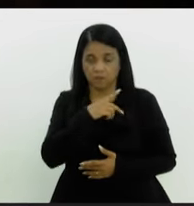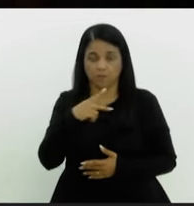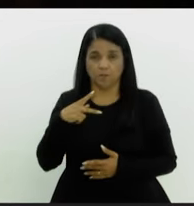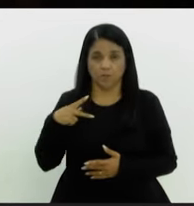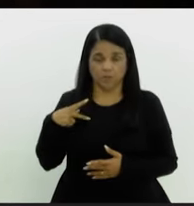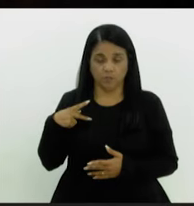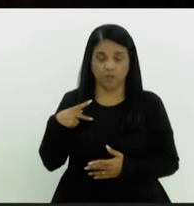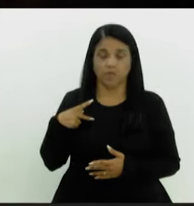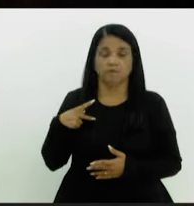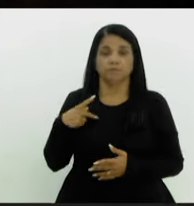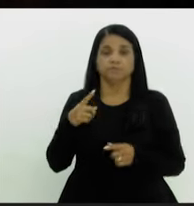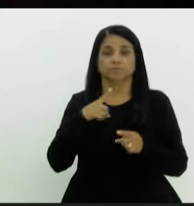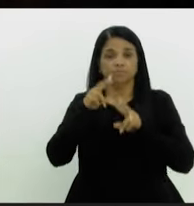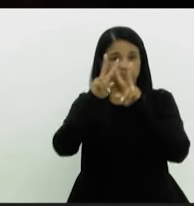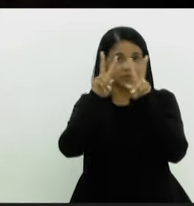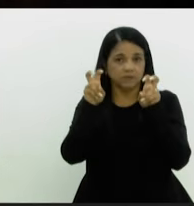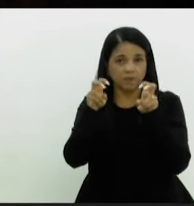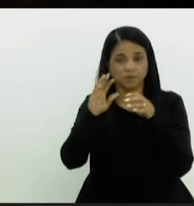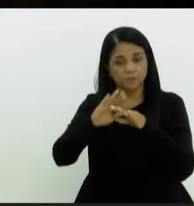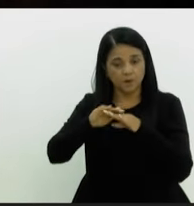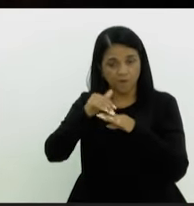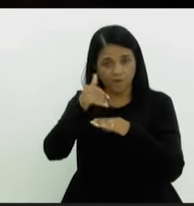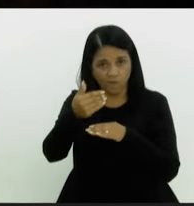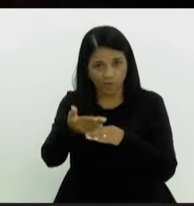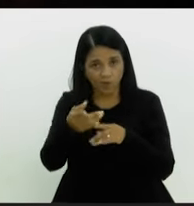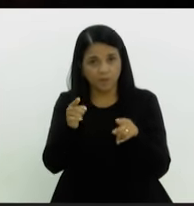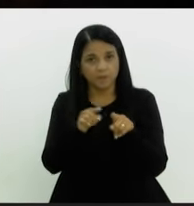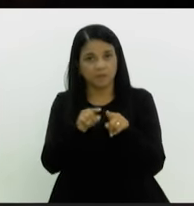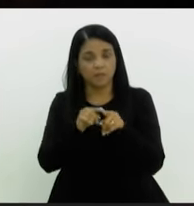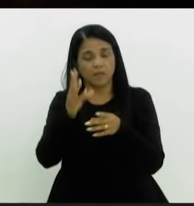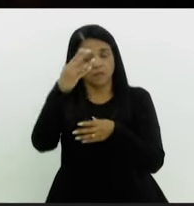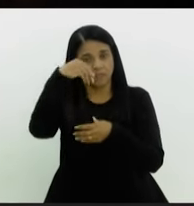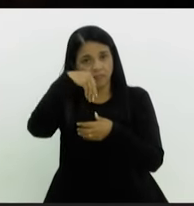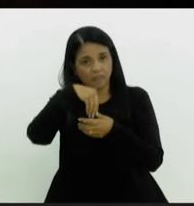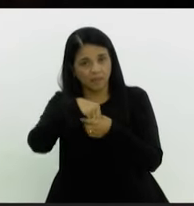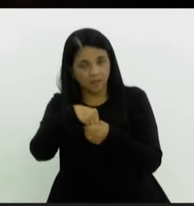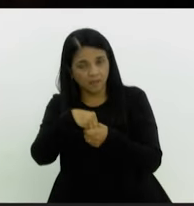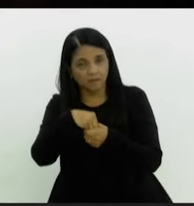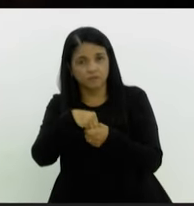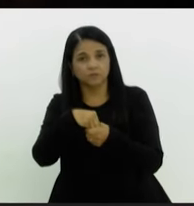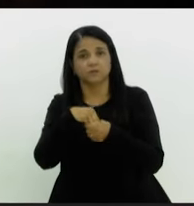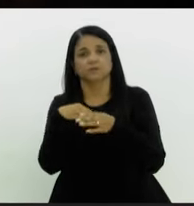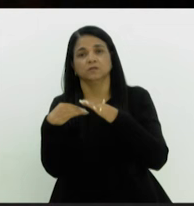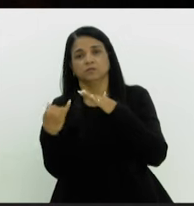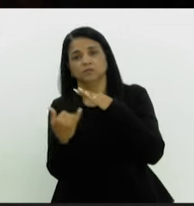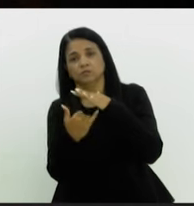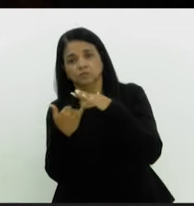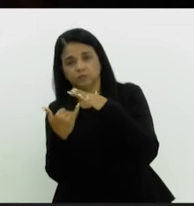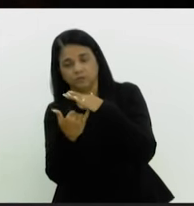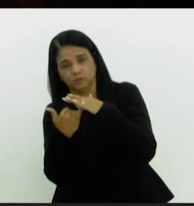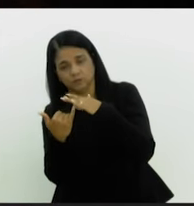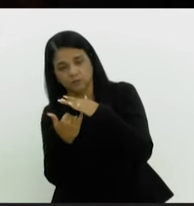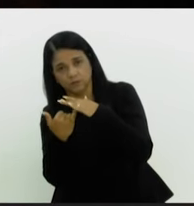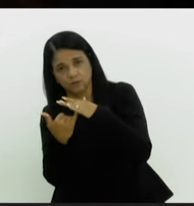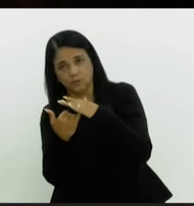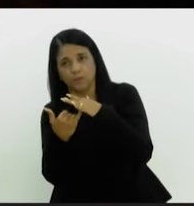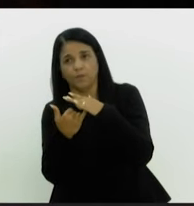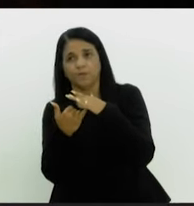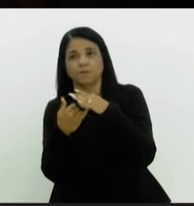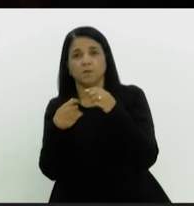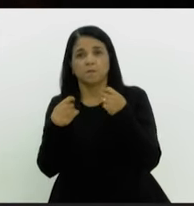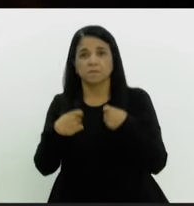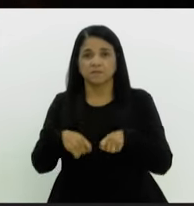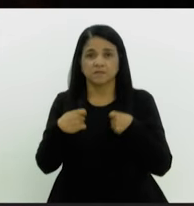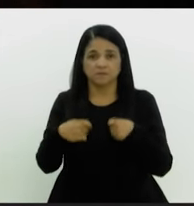só para fora mas também como para dentro da instituição porque a gente